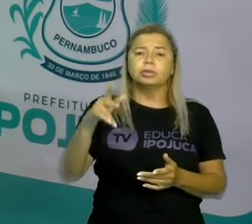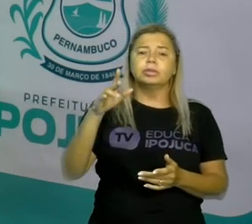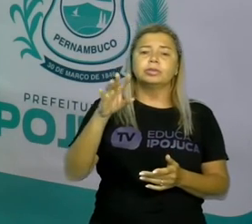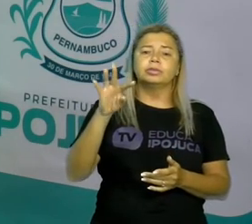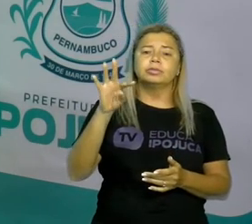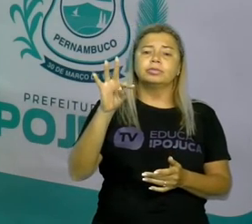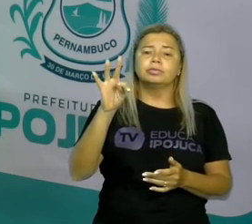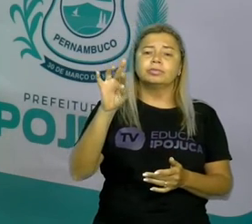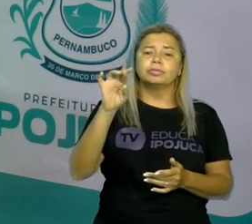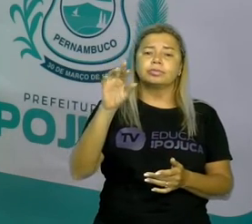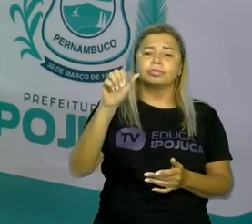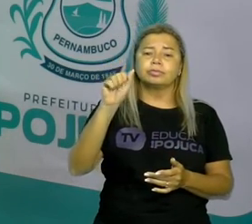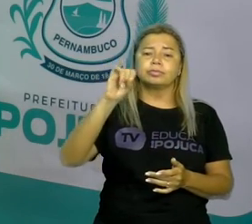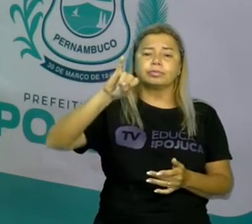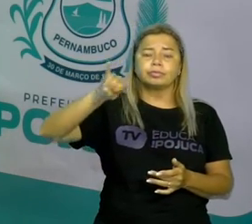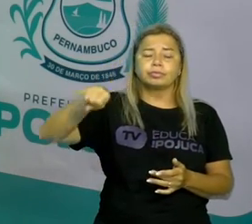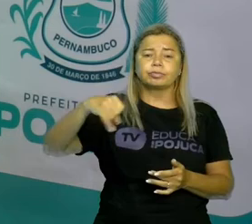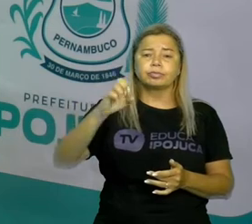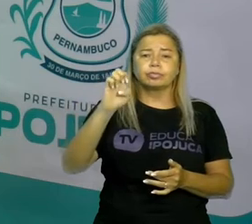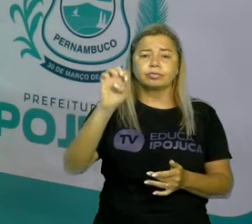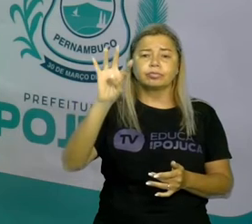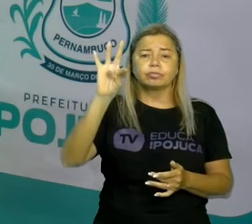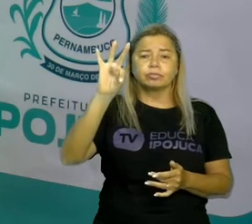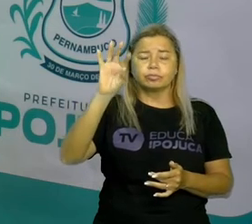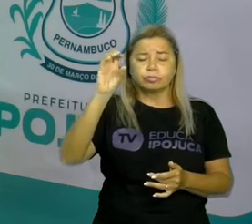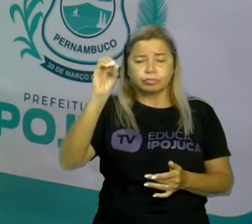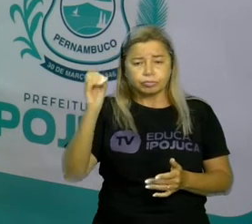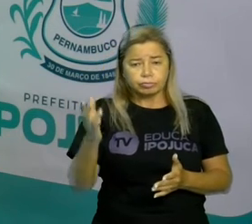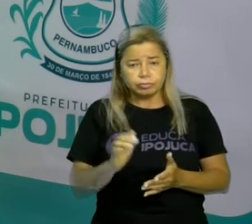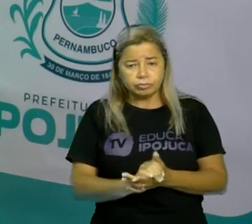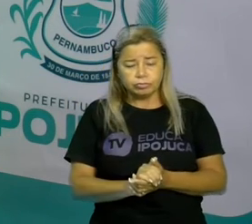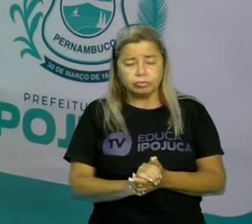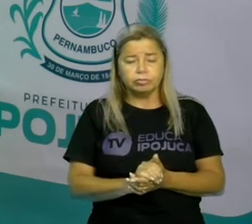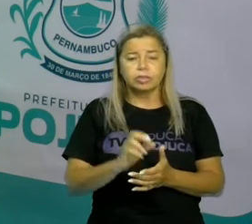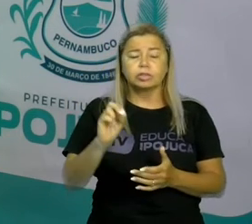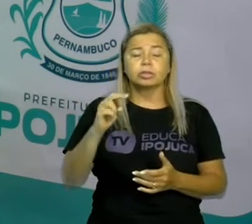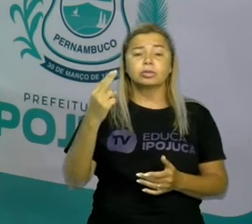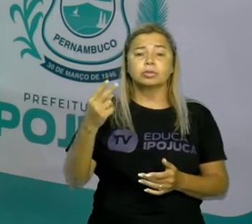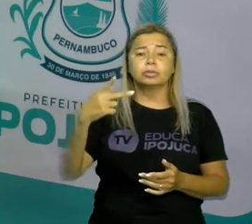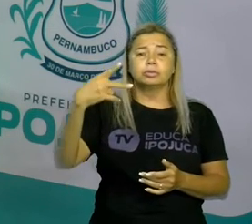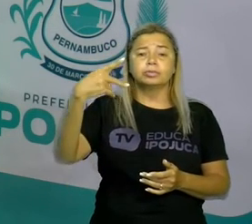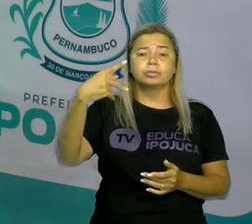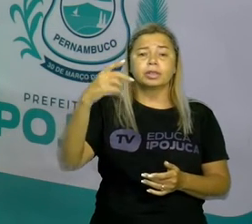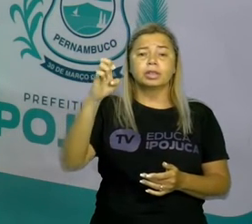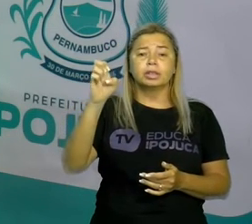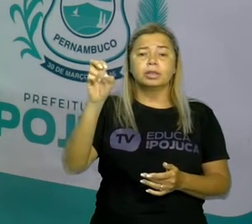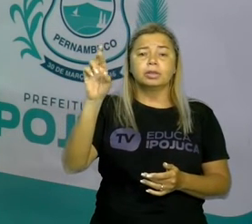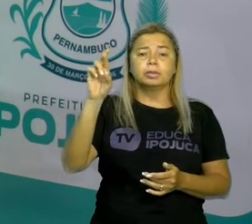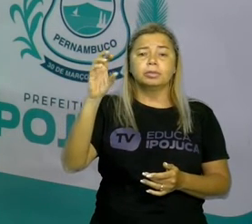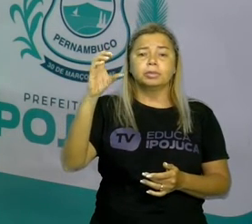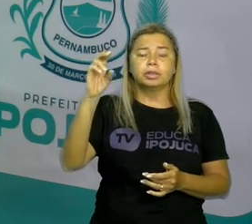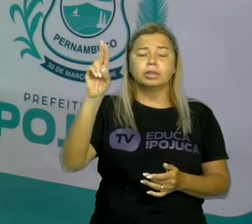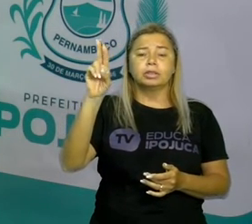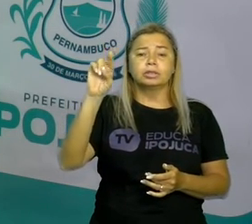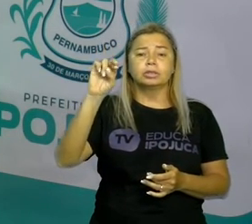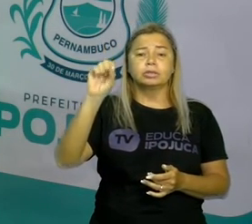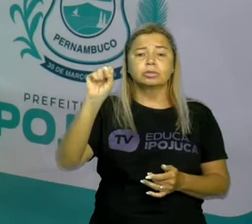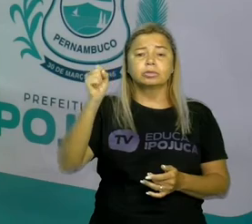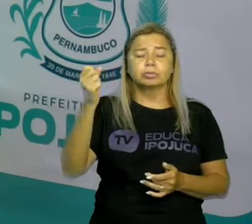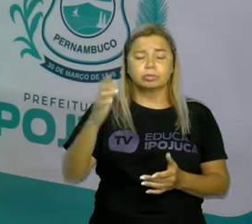a outro é chamado de percurso trajeto ou caminho vai mudar de